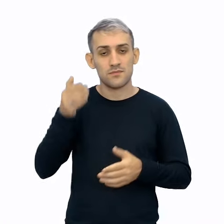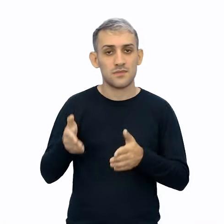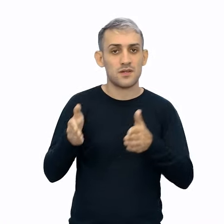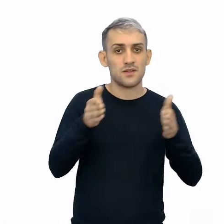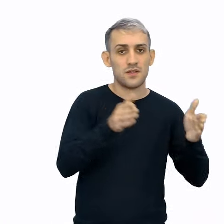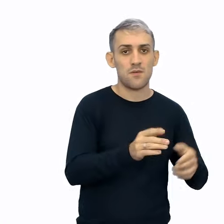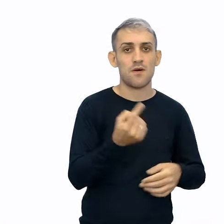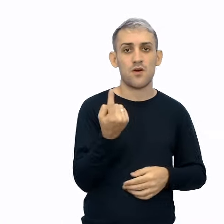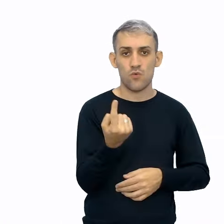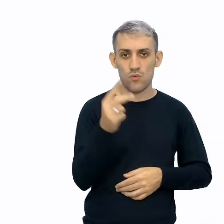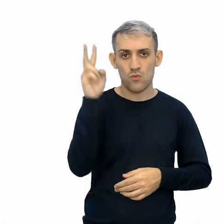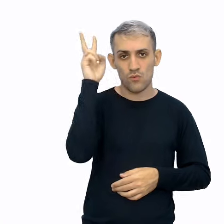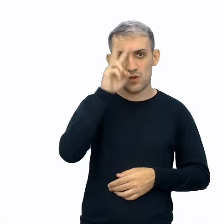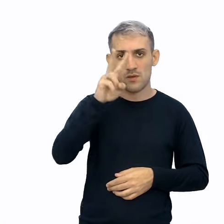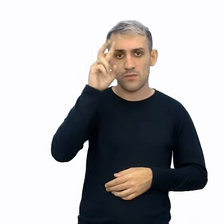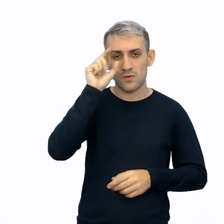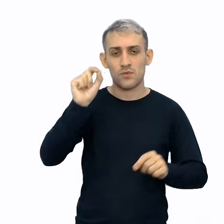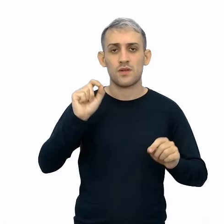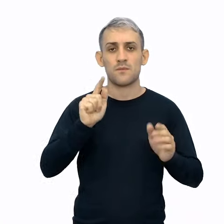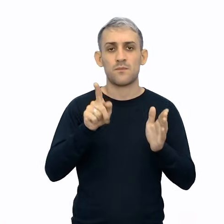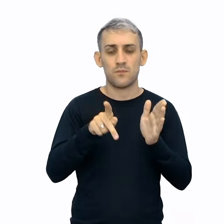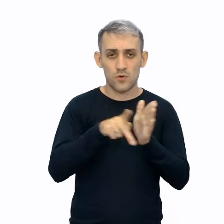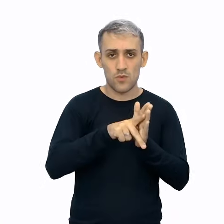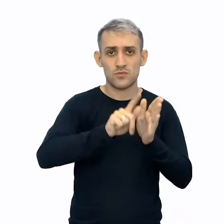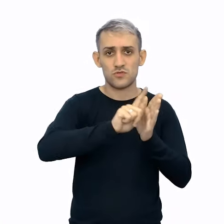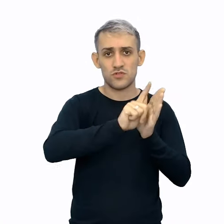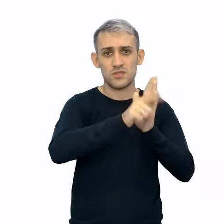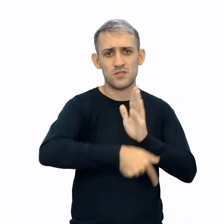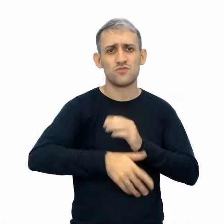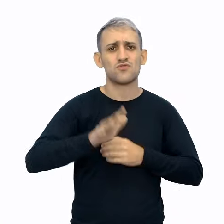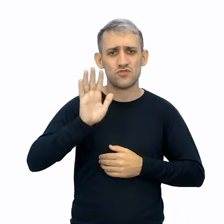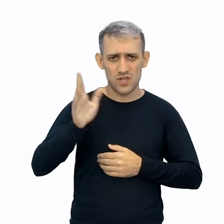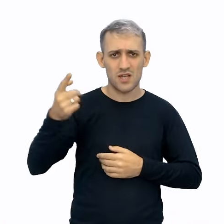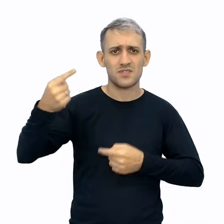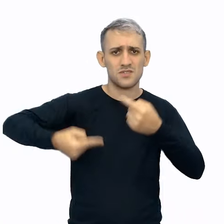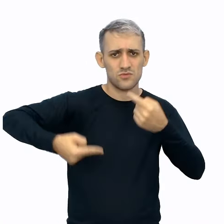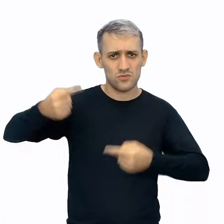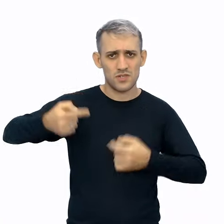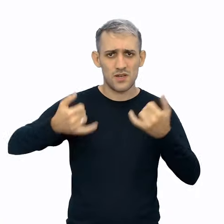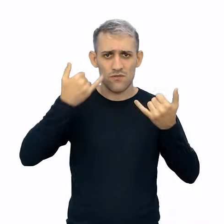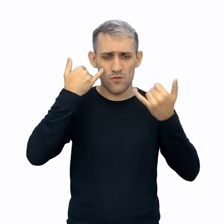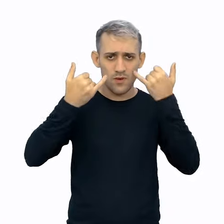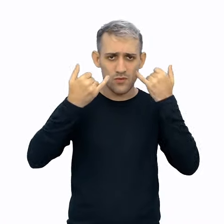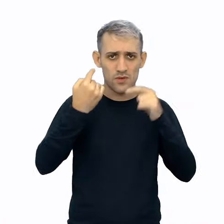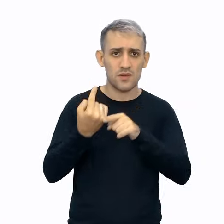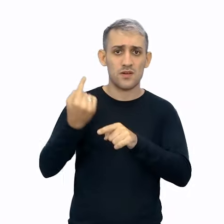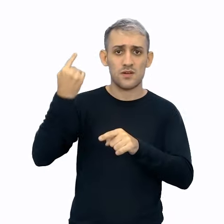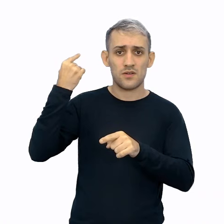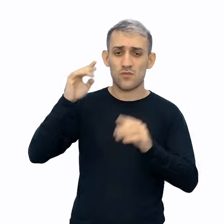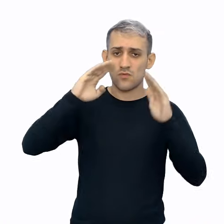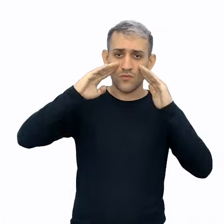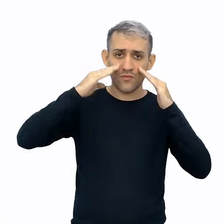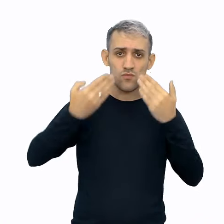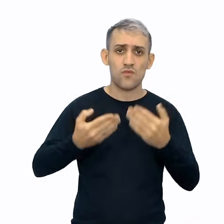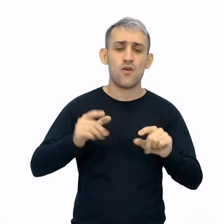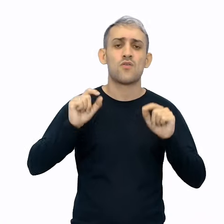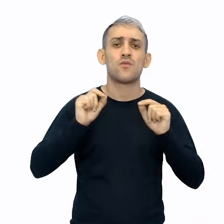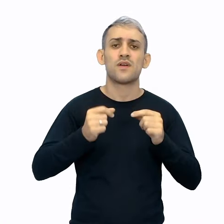rememoramos a noção do gênero textual já discutido em informações anteriores com a finalidade de